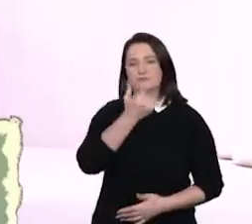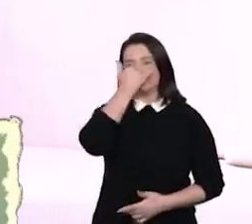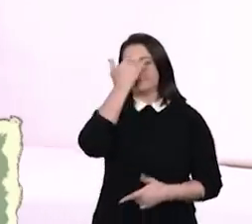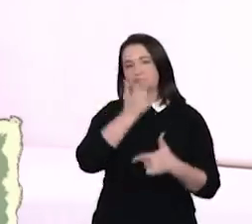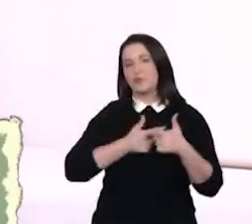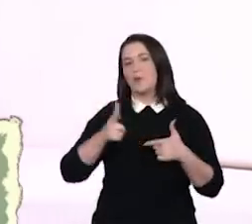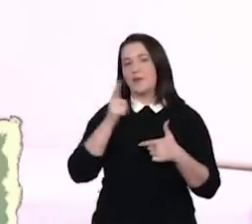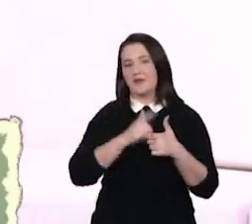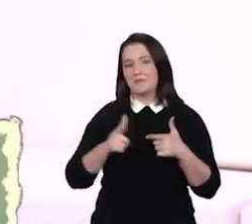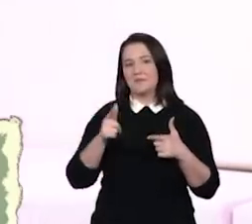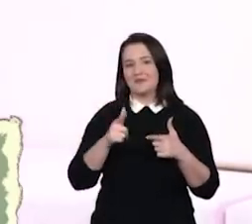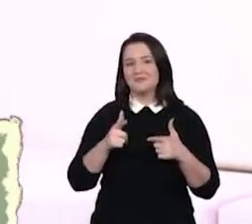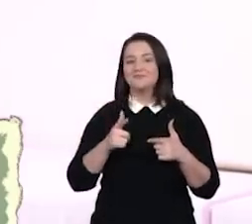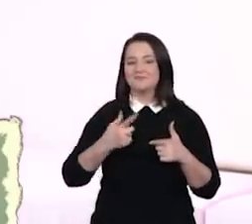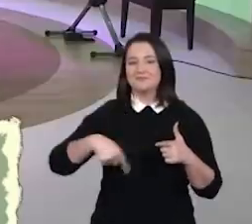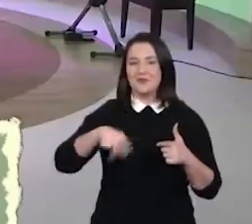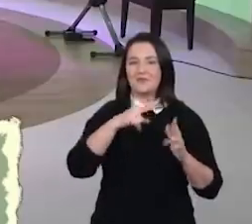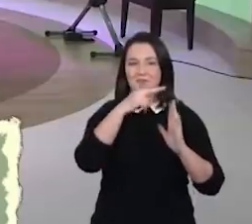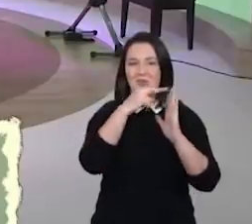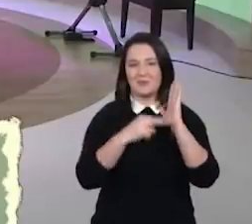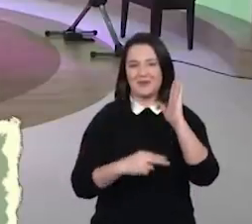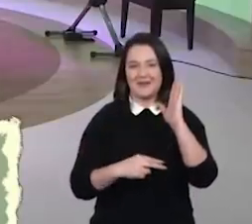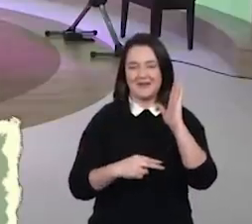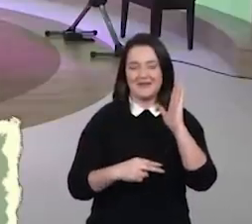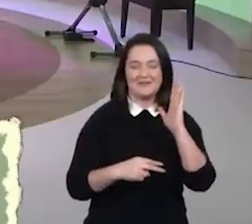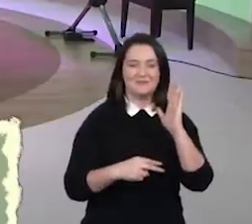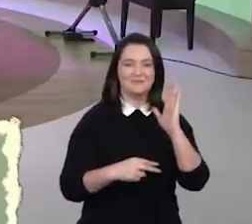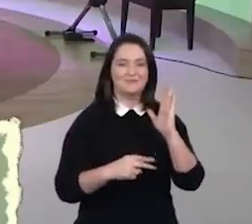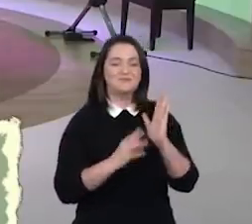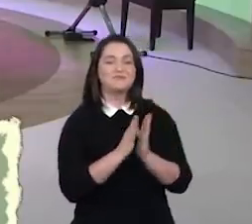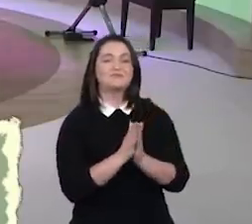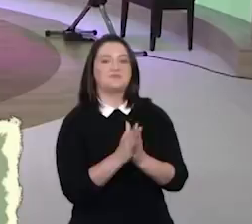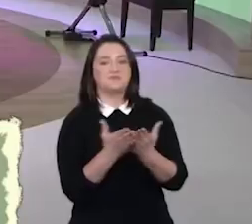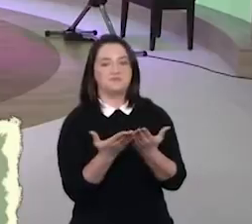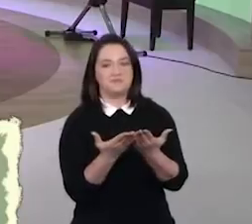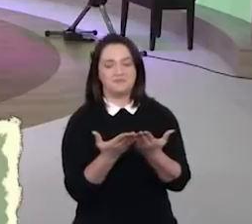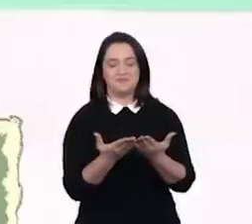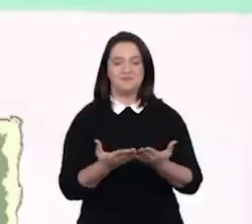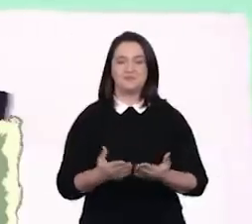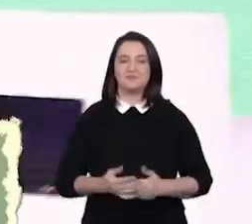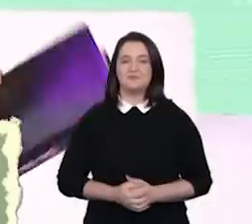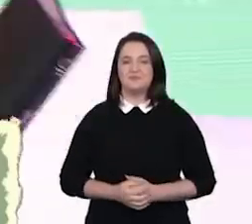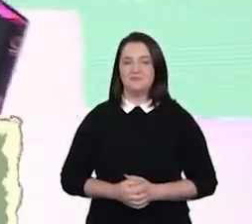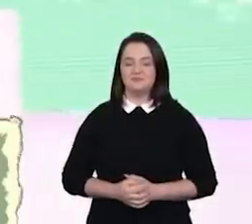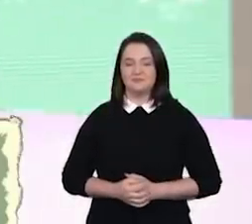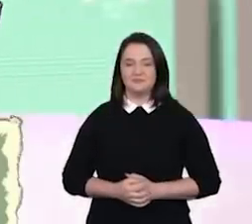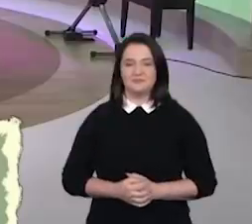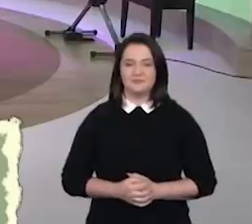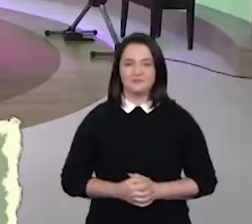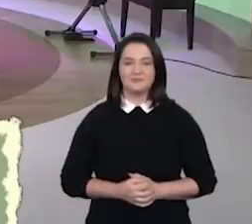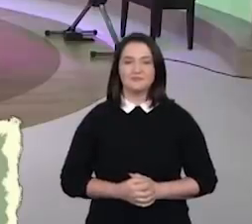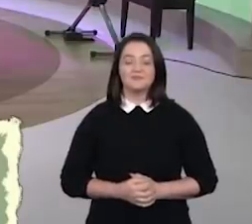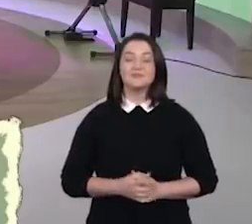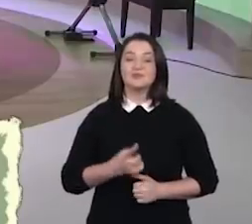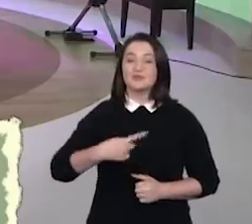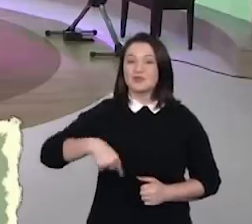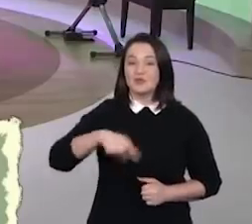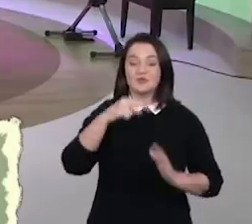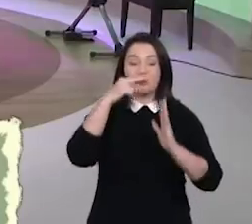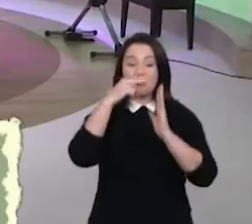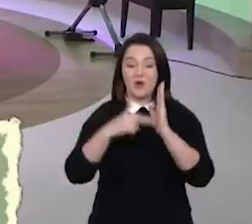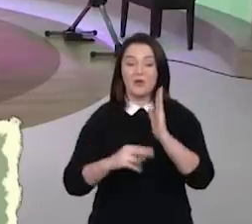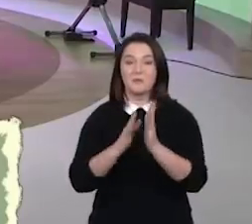vamos acompanhar essa história agora em alguns versos, aí na sua Bíblia, isso mesmo. nós vamos abrir a Bíblia